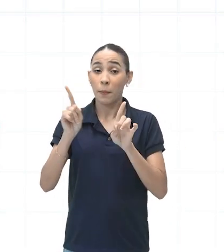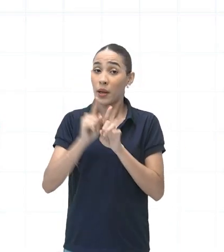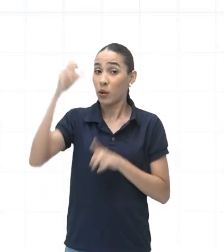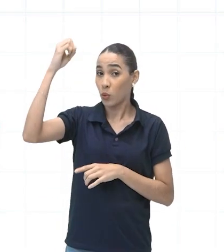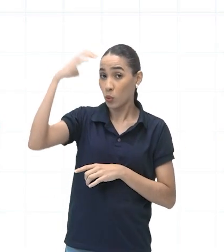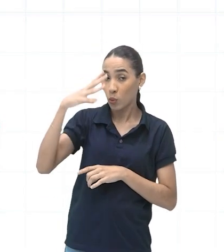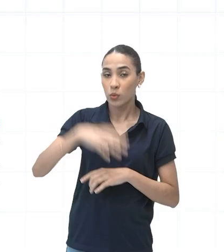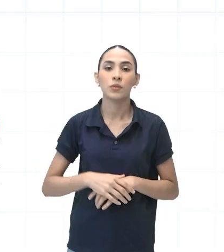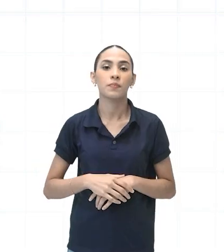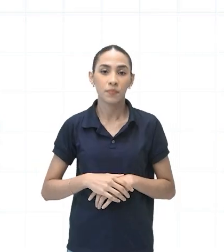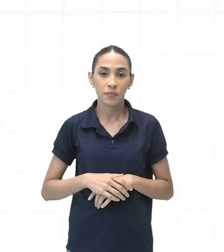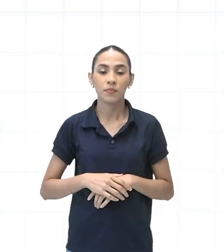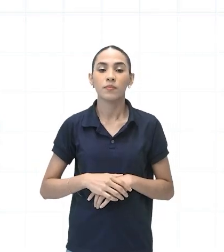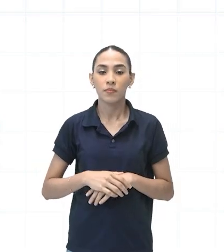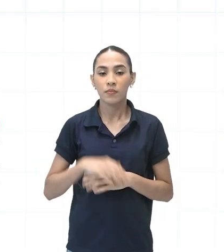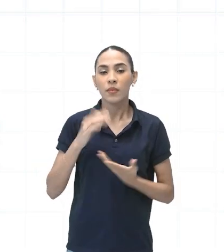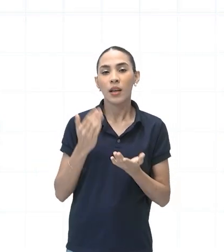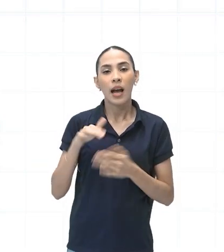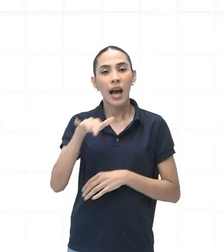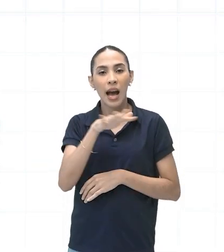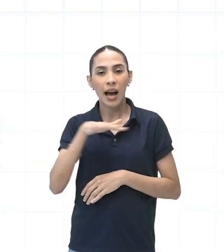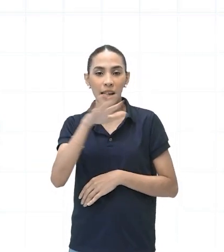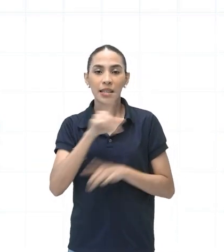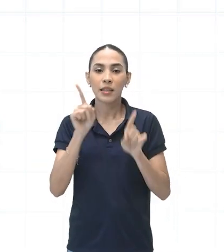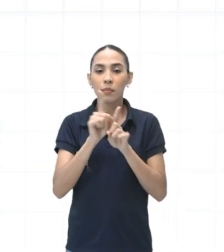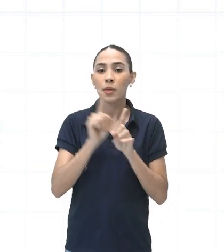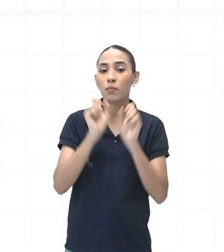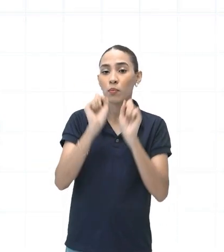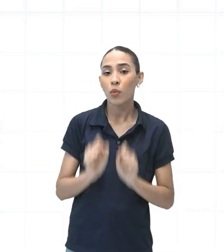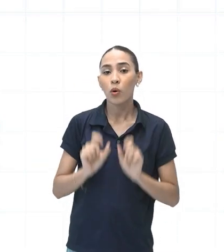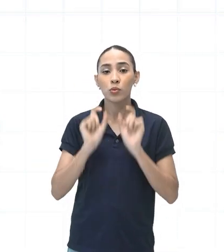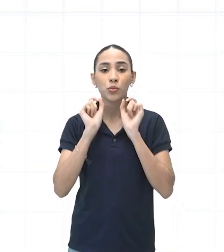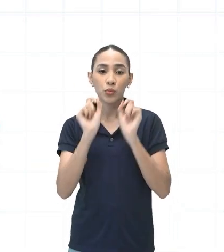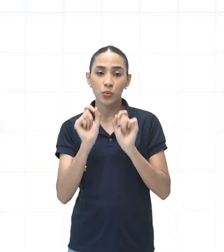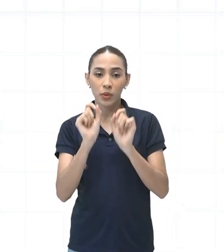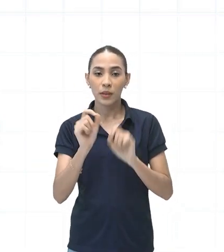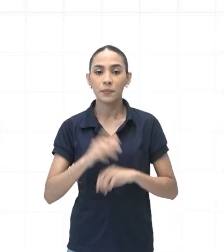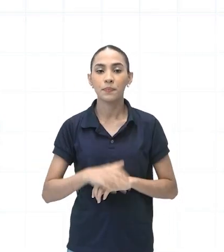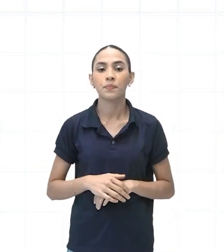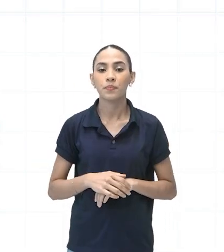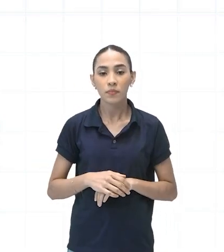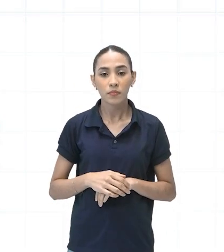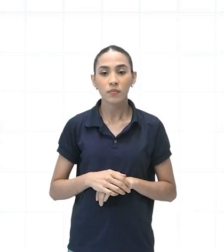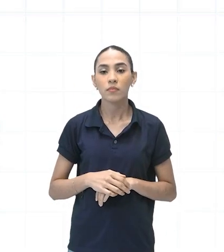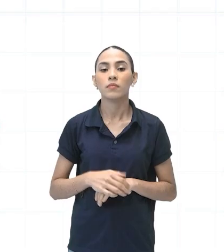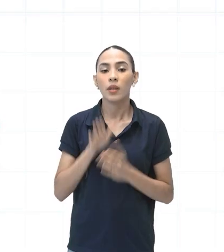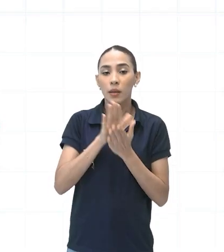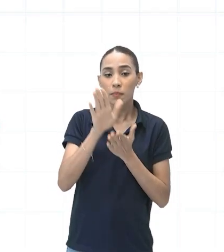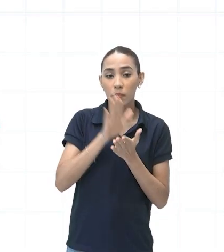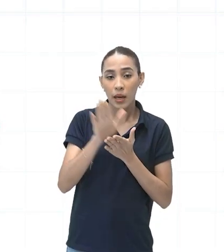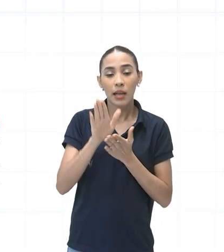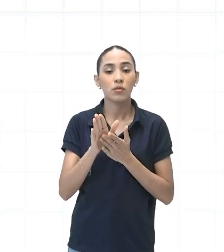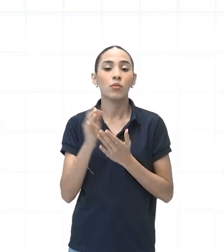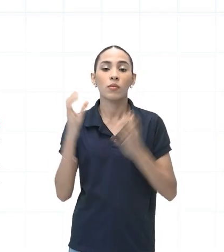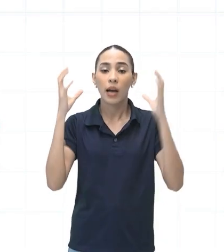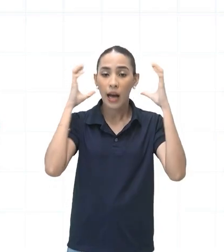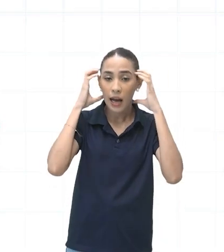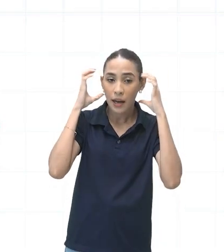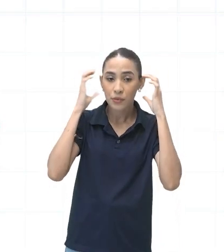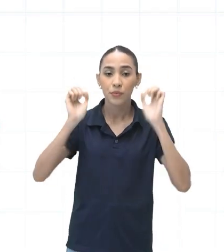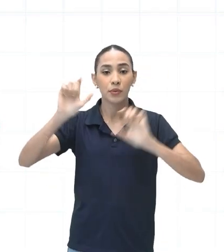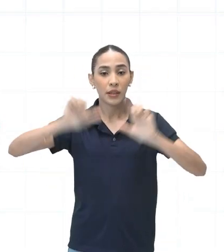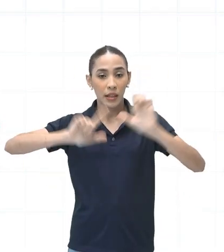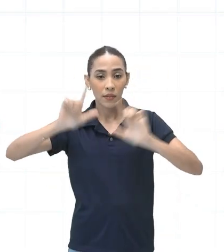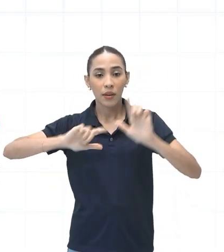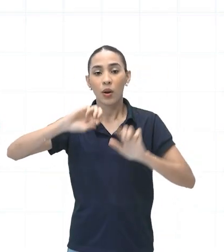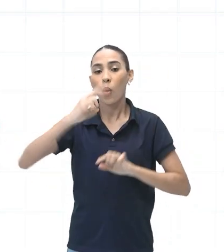Sua vinculação em ambos os casos pode ser por meio impresso, pelo rádio, pela